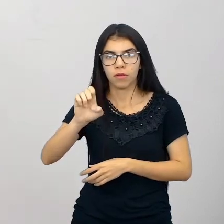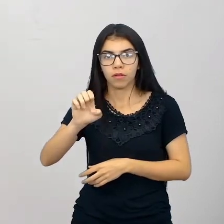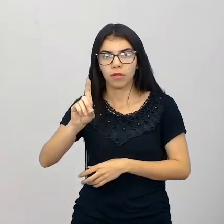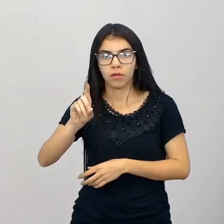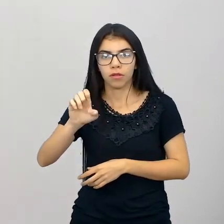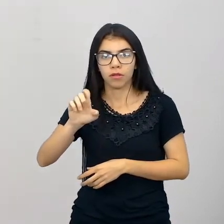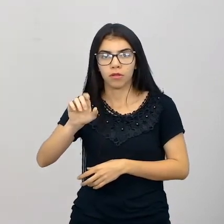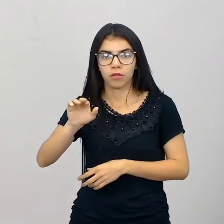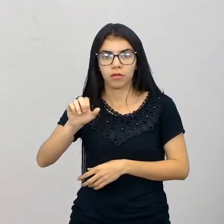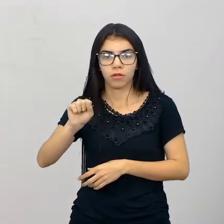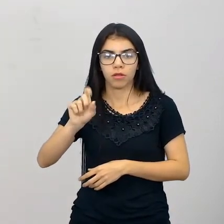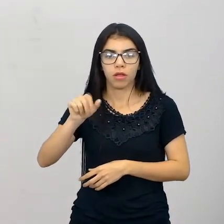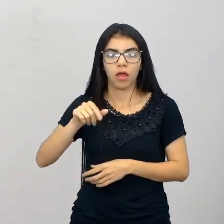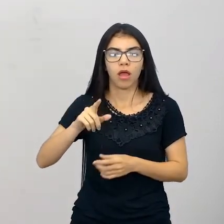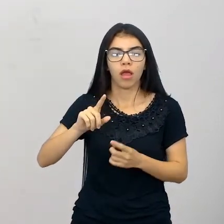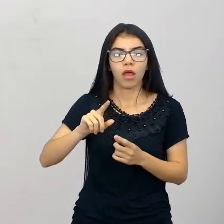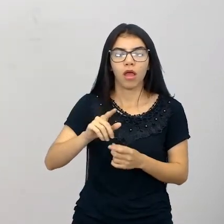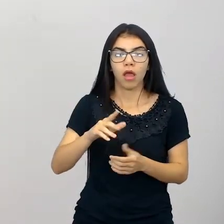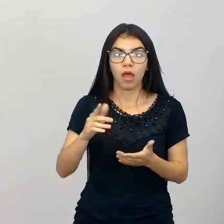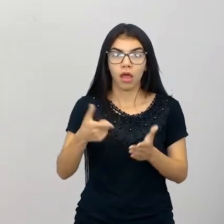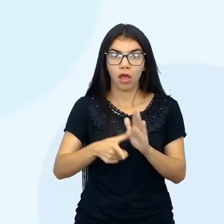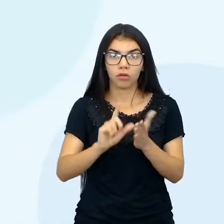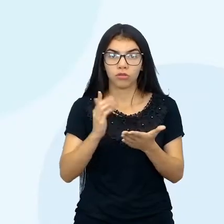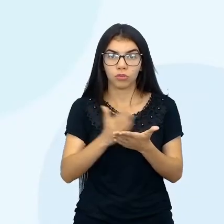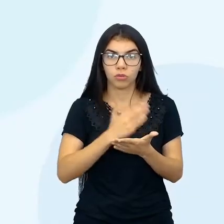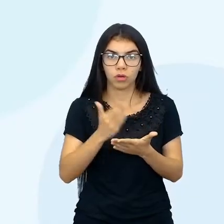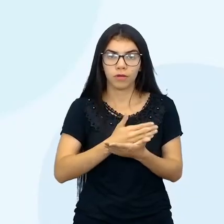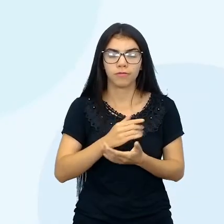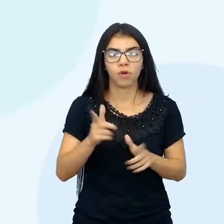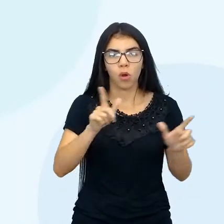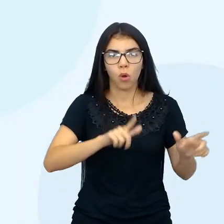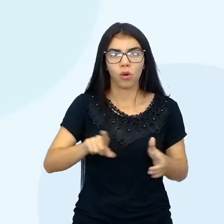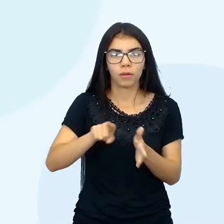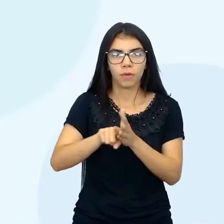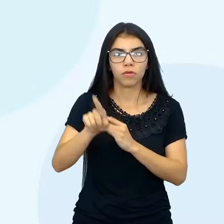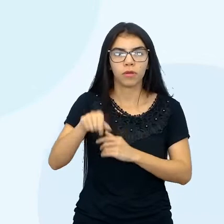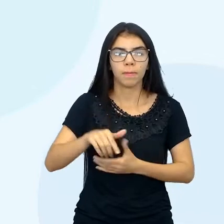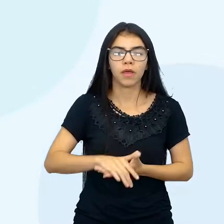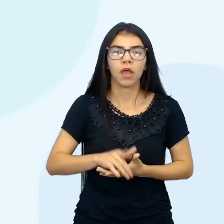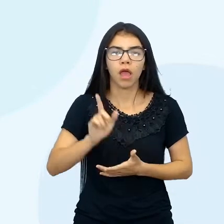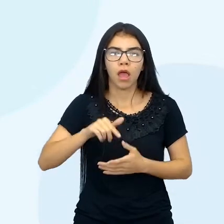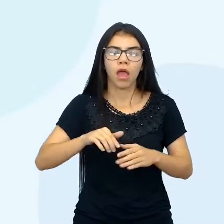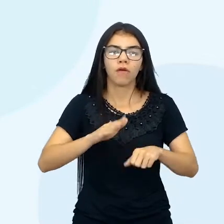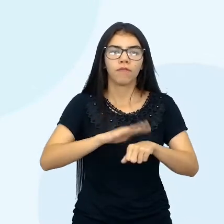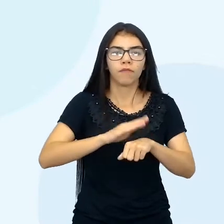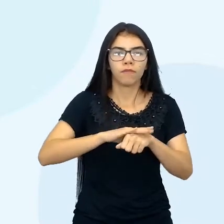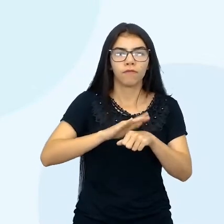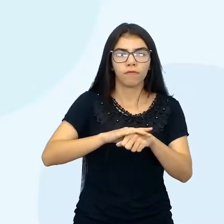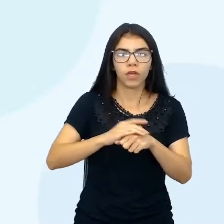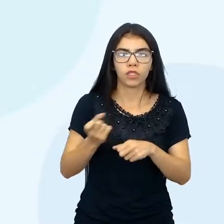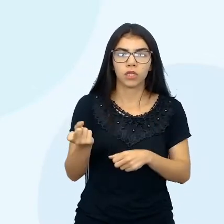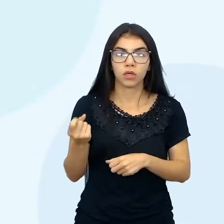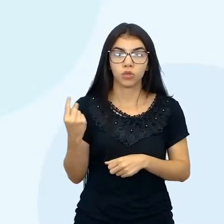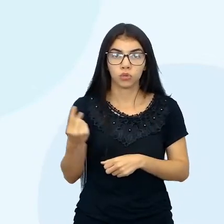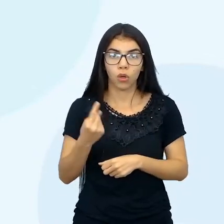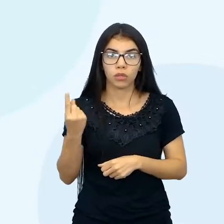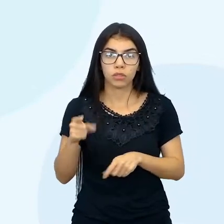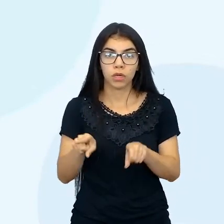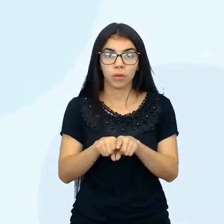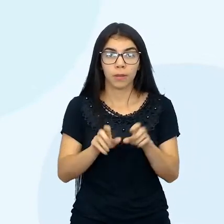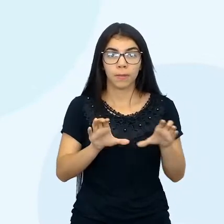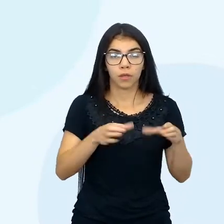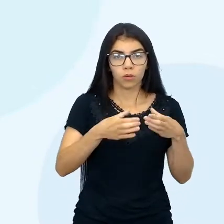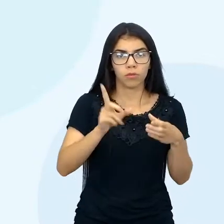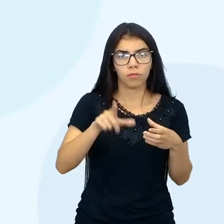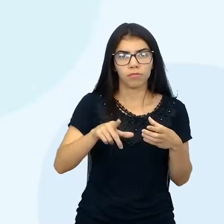disso? Olha só. A próxima pergunta é essa, qual é? Como foi trabalhar de maneira individual e em grupos? Essa experiência,